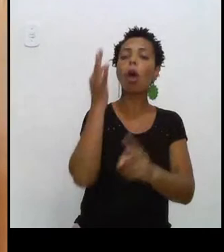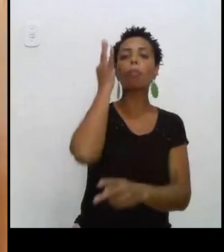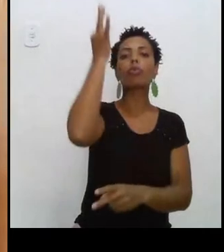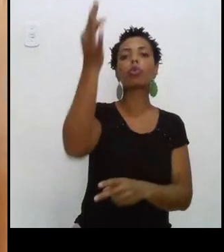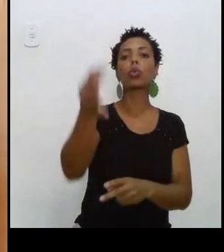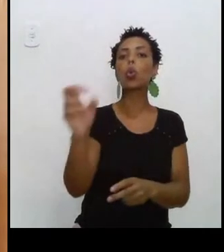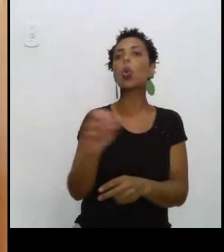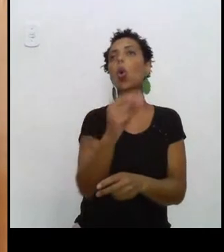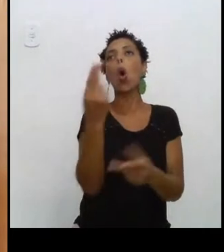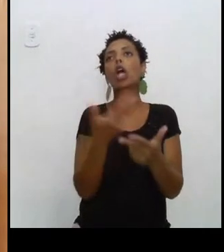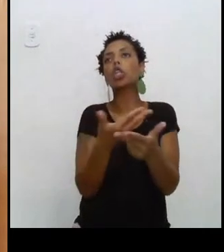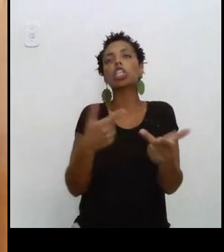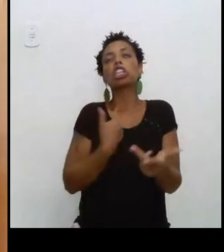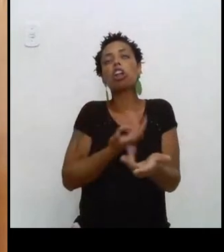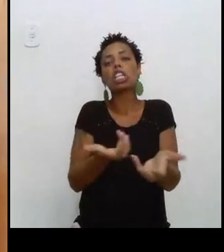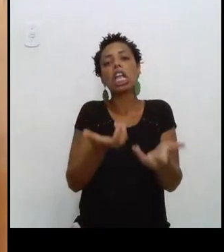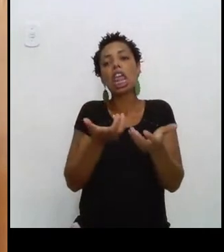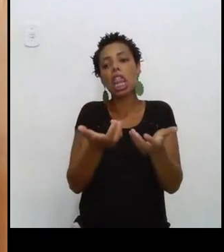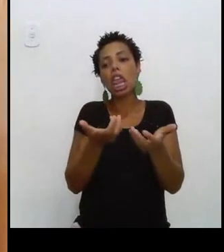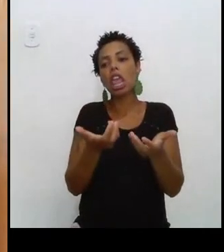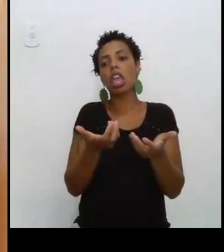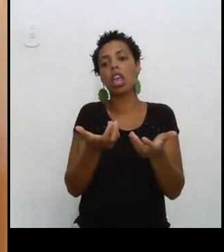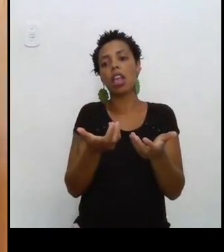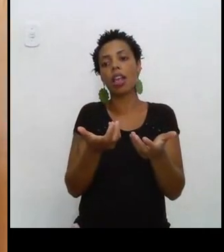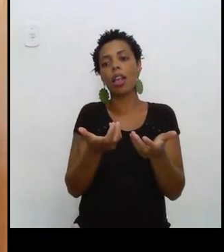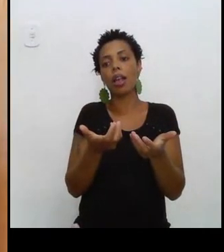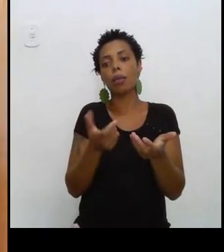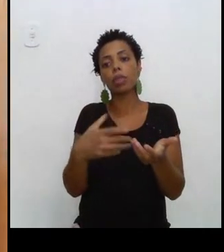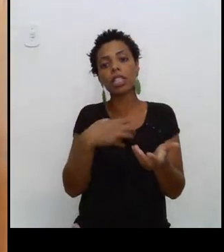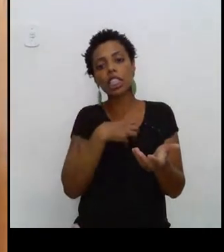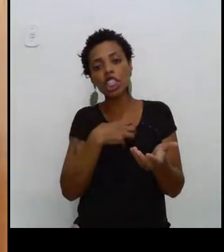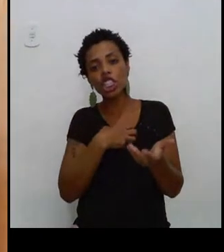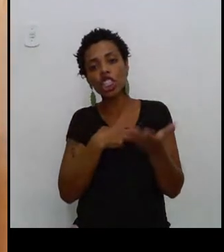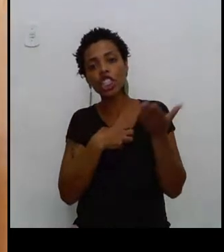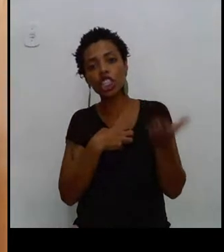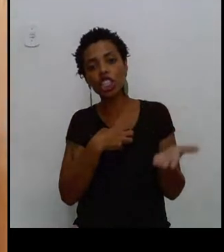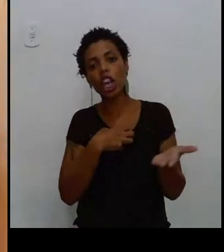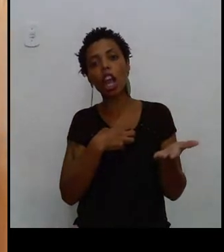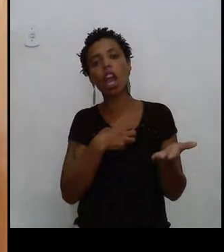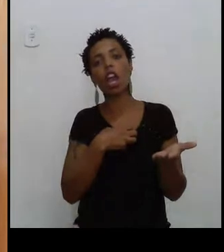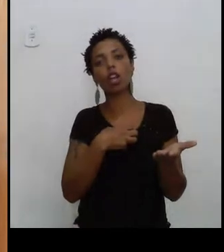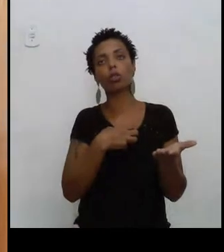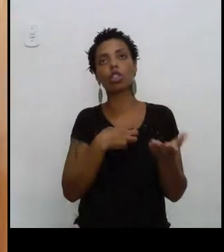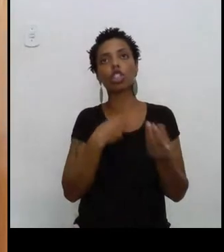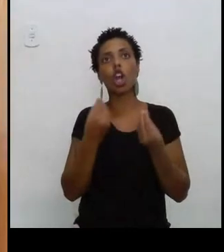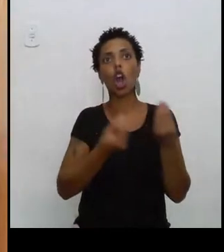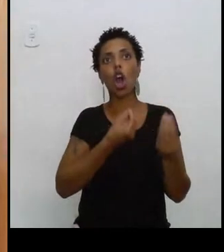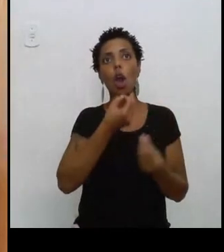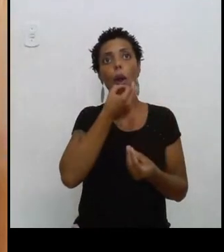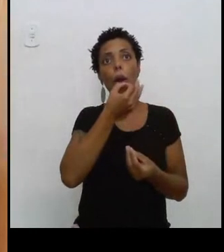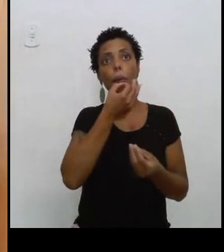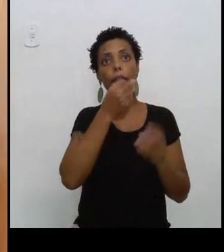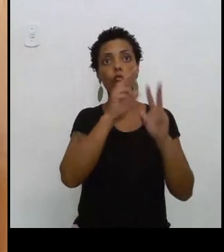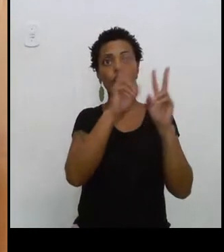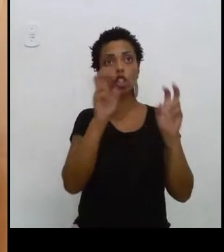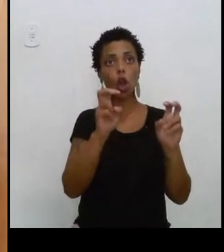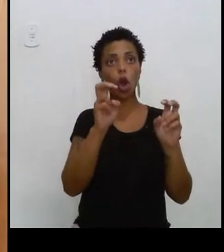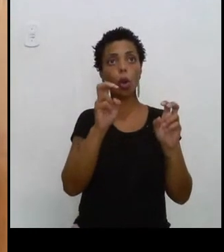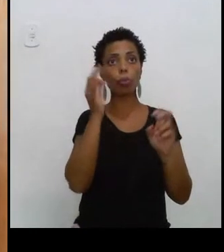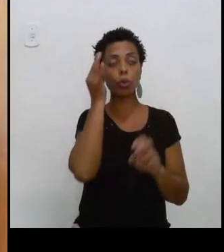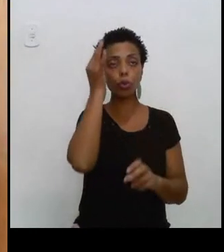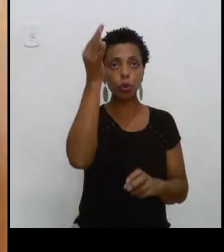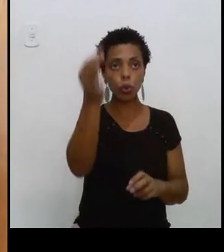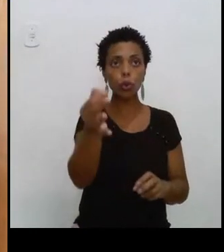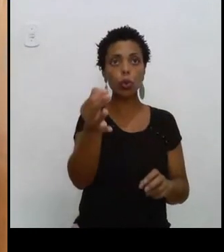maneira que mulher da roupa da menina essa Cultura a propósito ver as imagens que queremos conseguir conseguindo ir comprar tempo